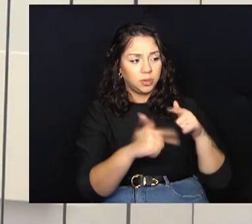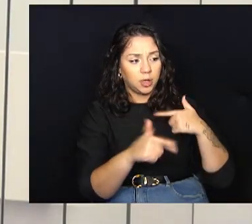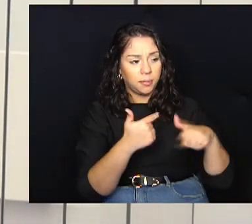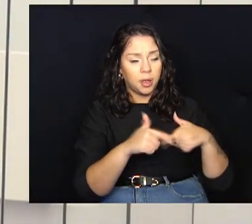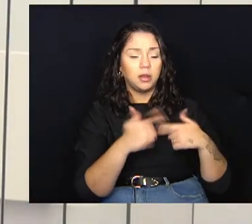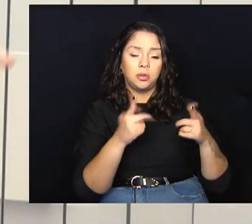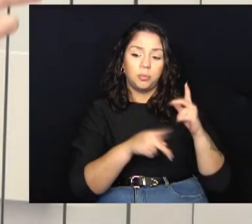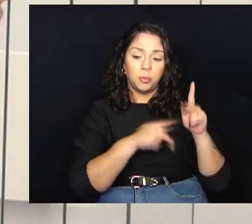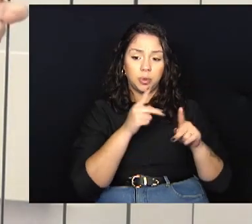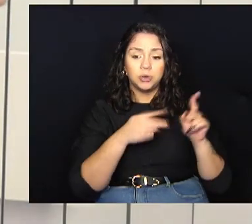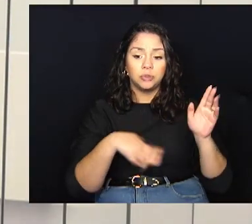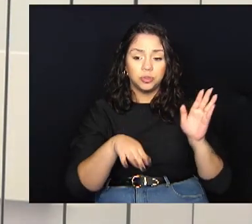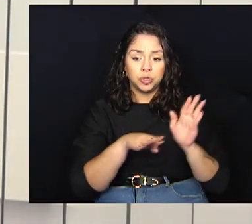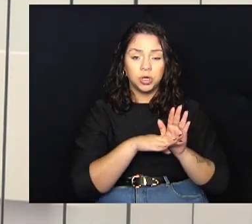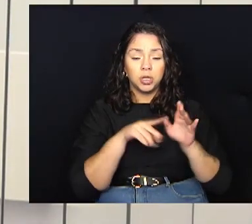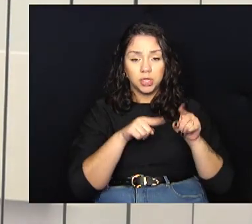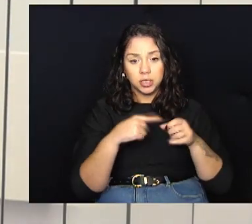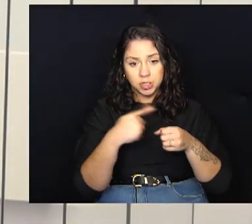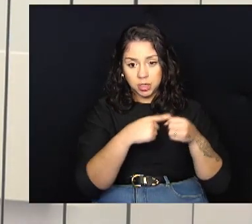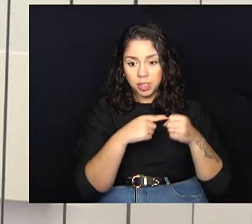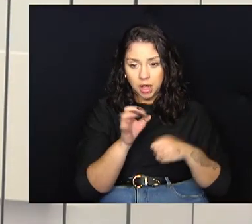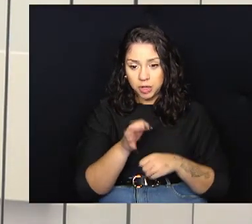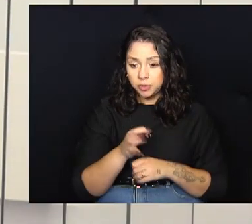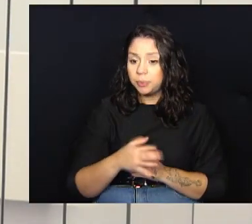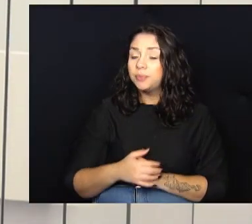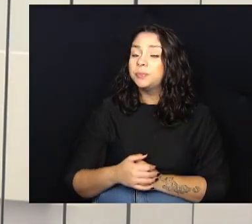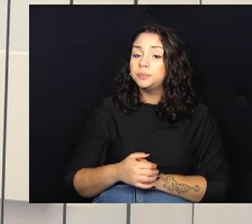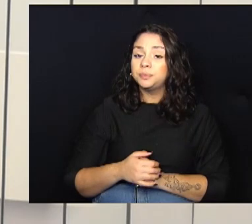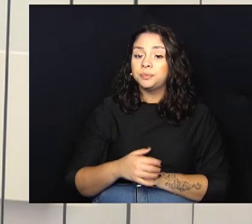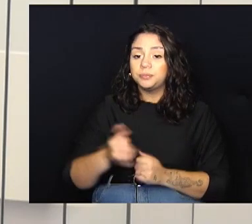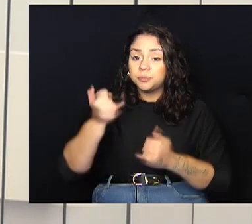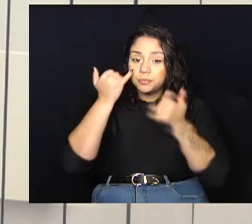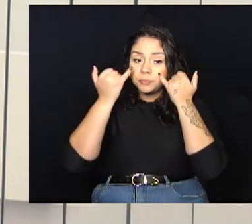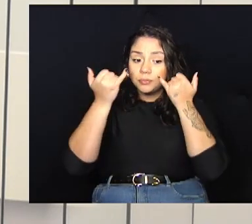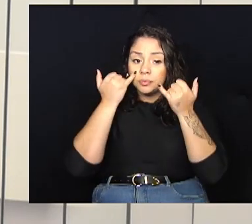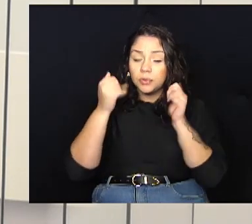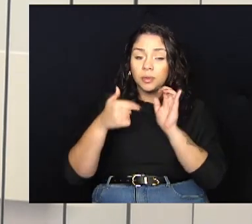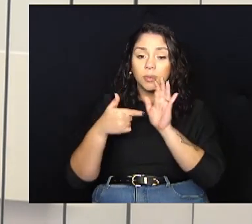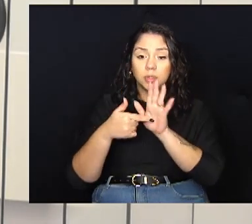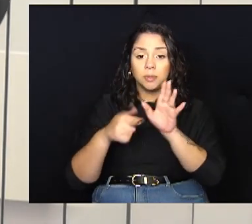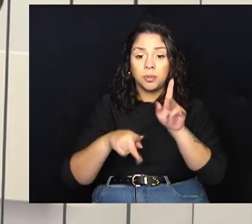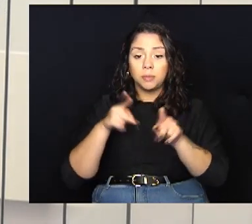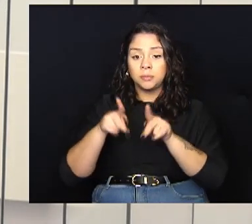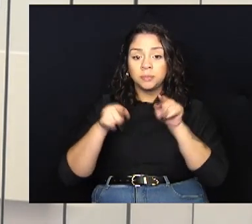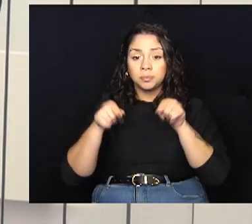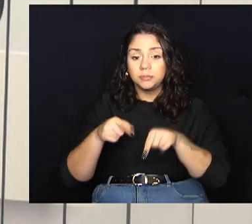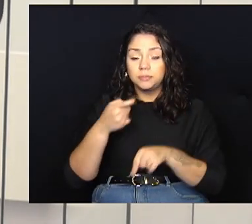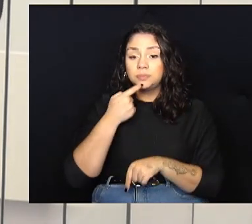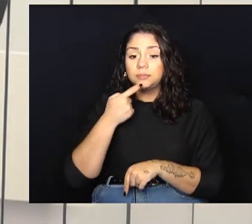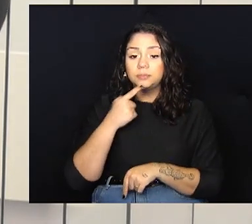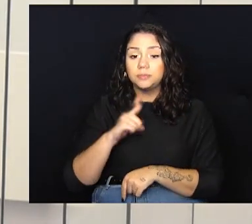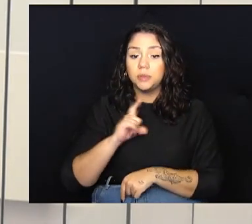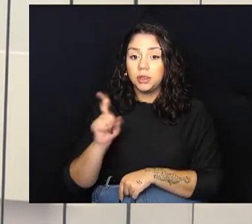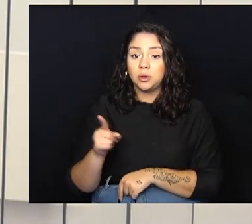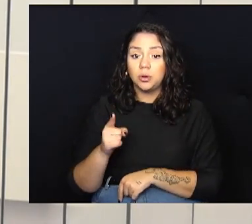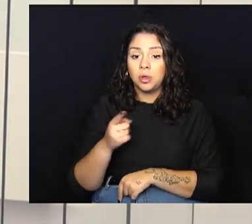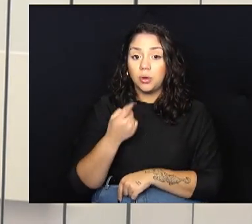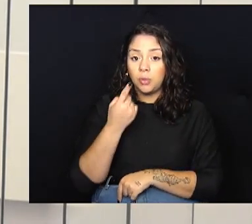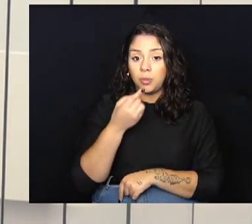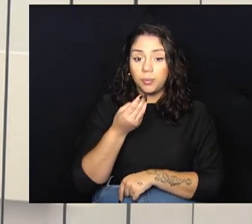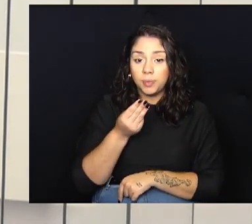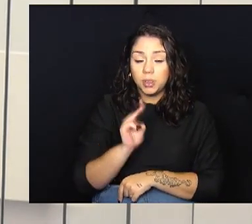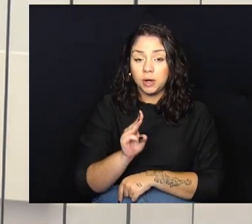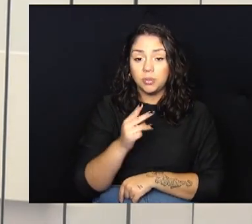acaba chegando então a essa cidades segundo os dados à população aqui de campinas possui um milhão